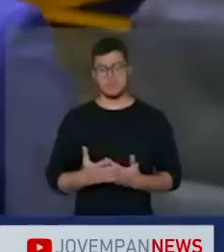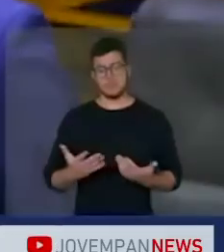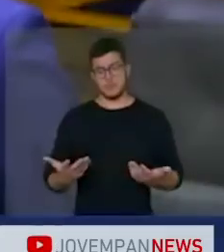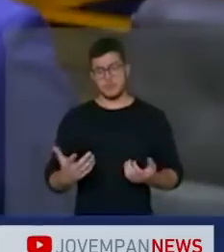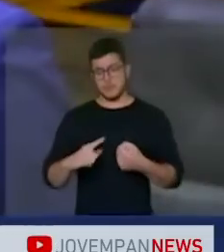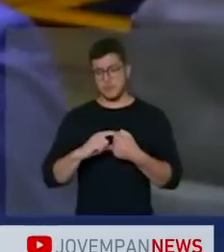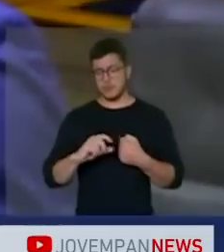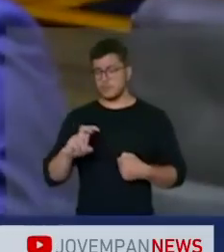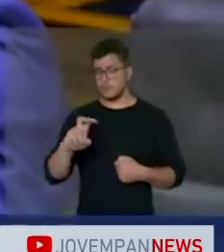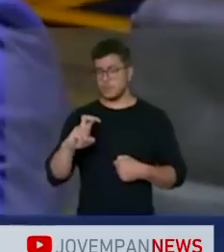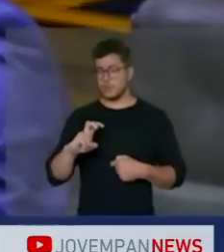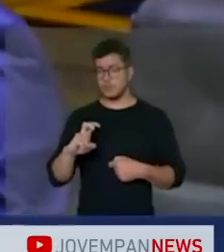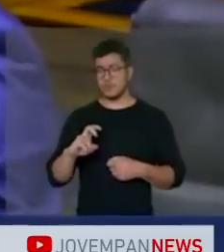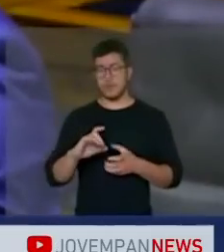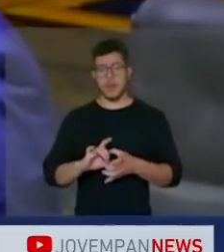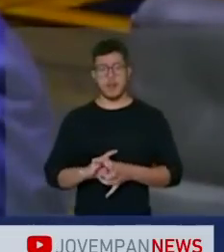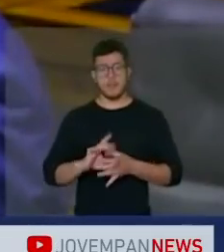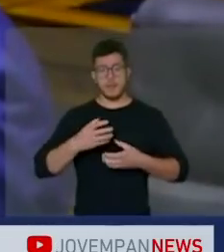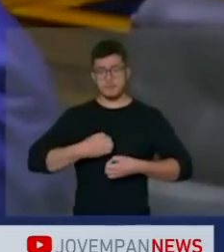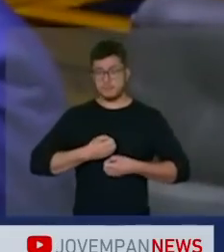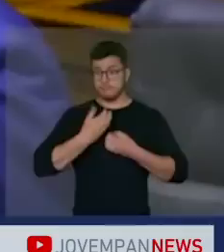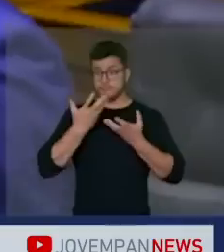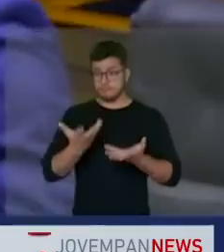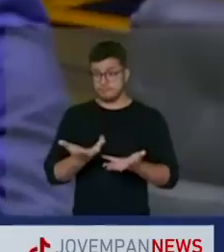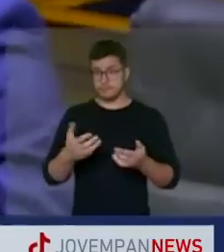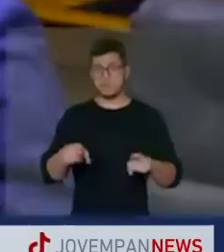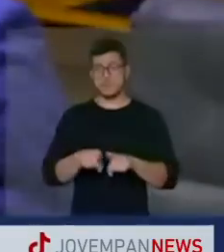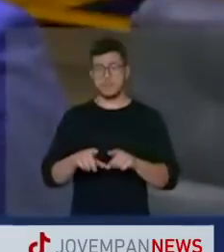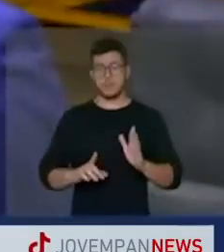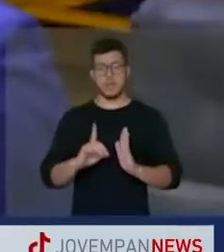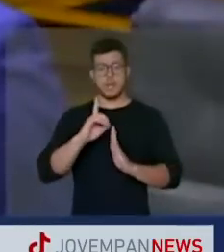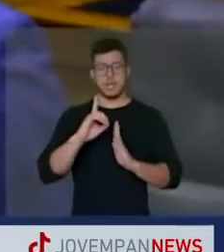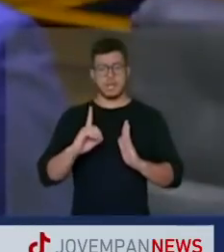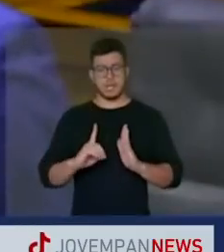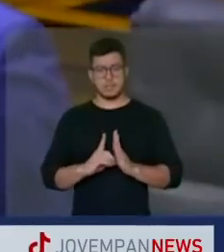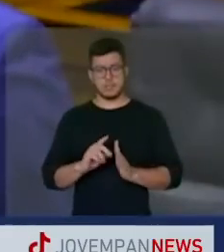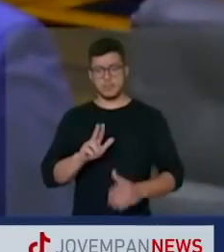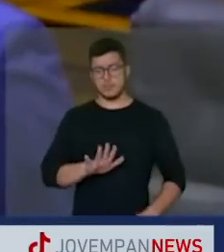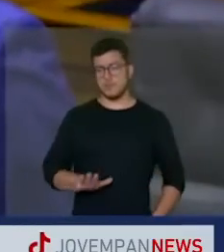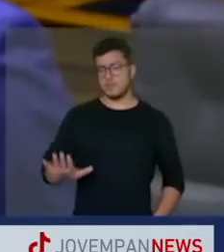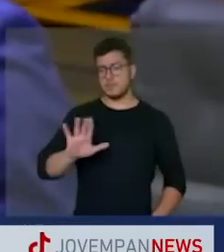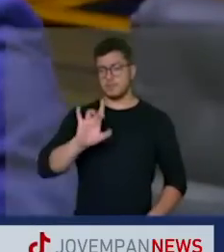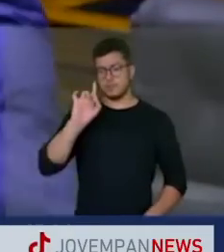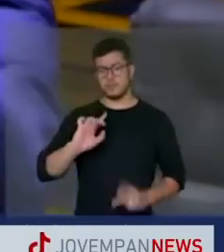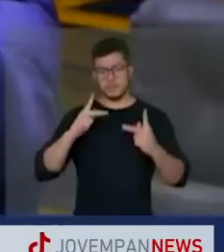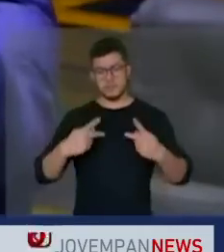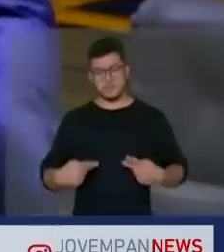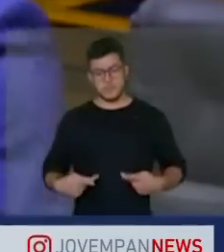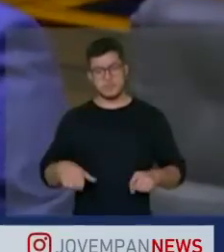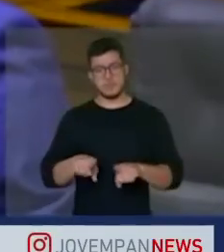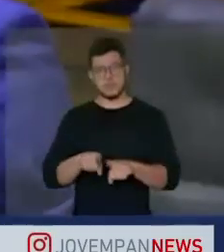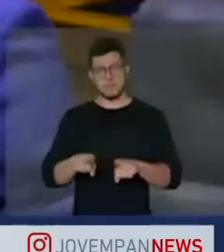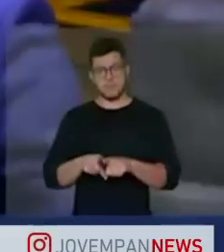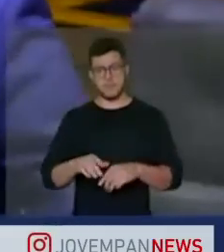manifestação. A Declaração Universal dos Direitos Humanos garante a manifestação. O PT, a vida